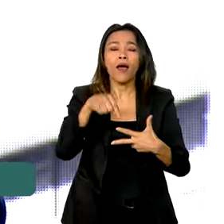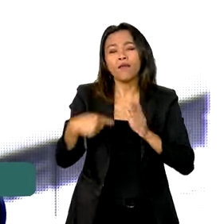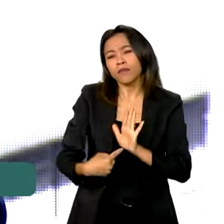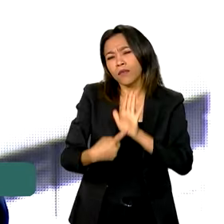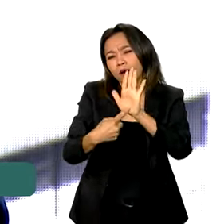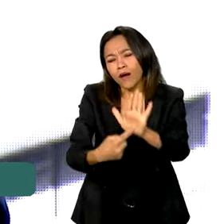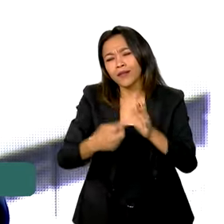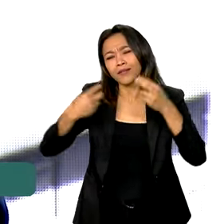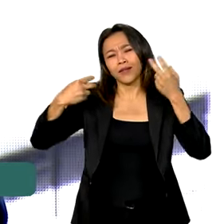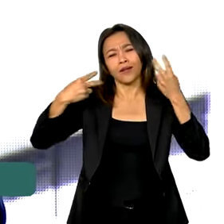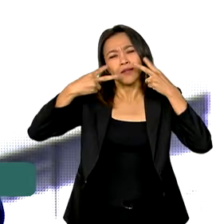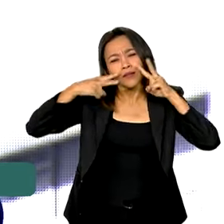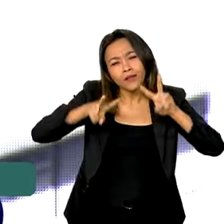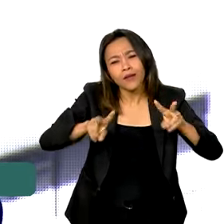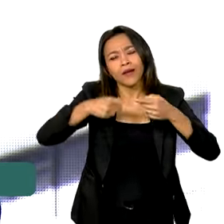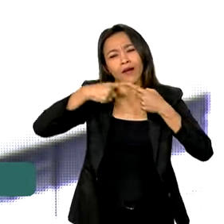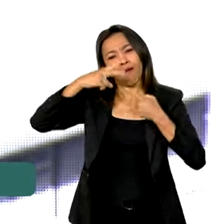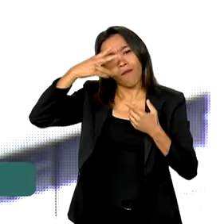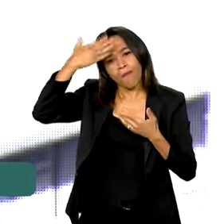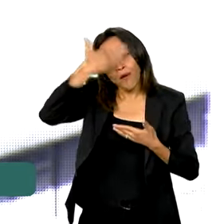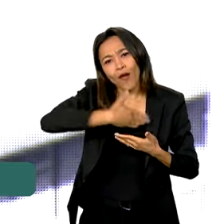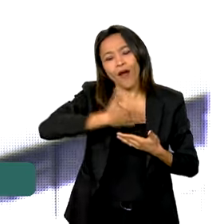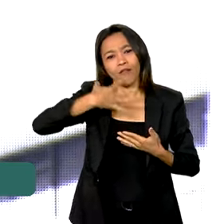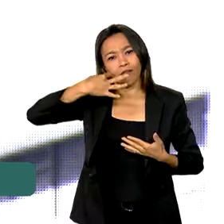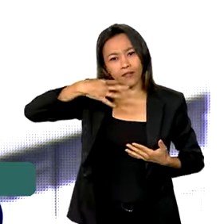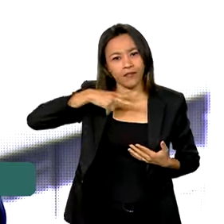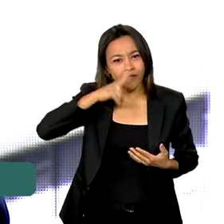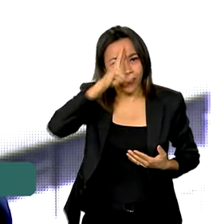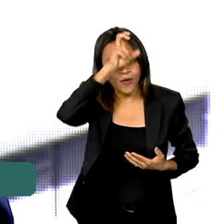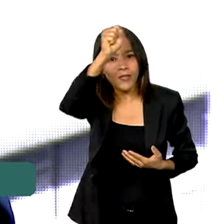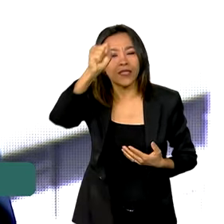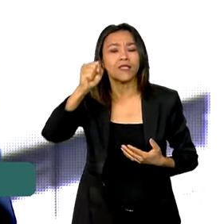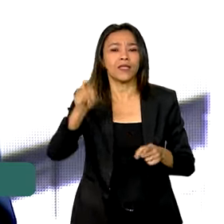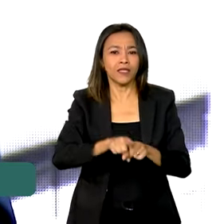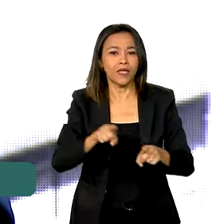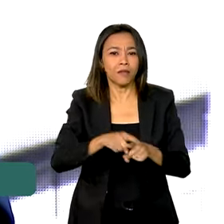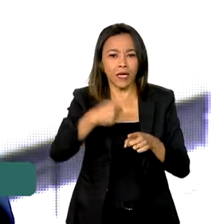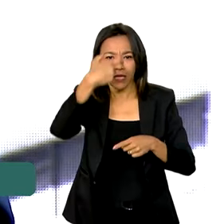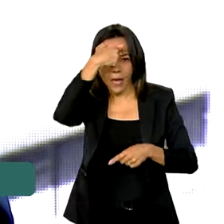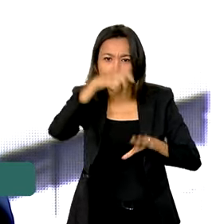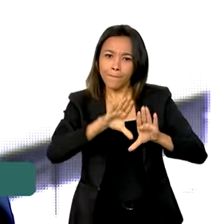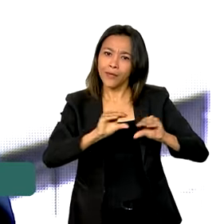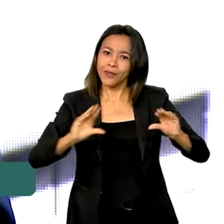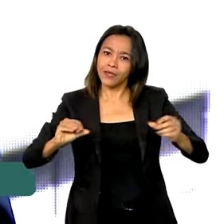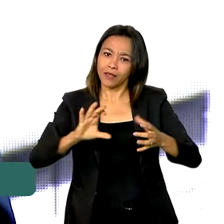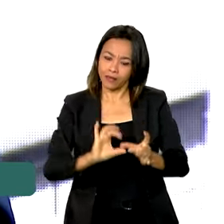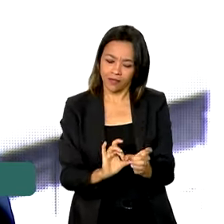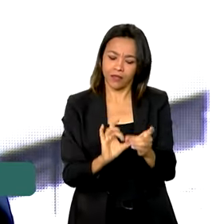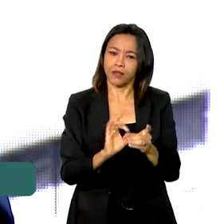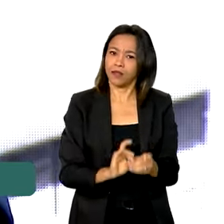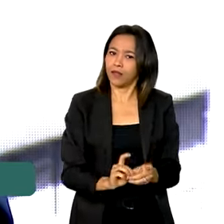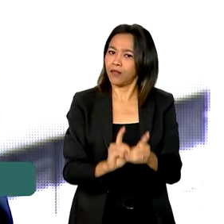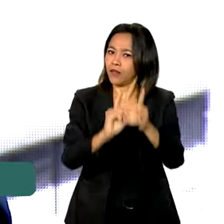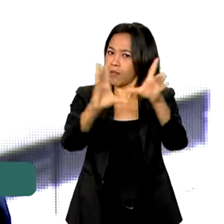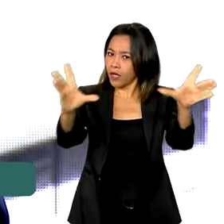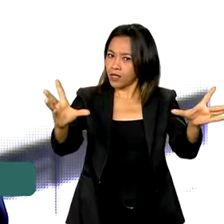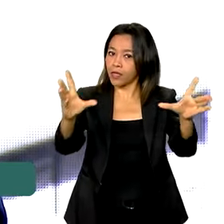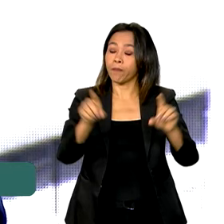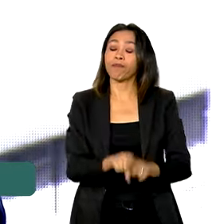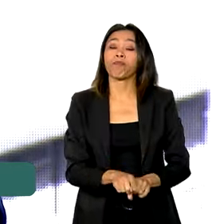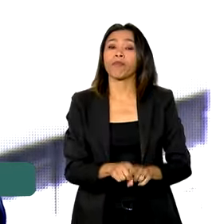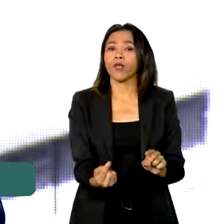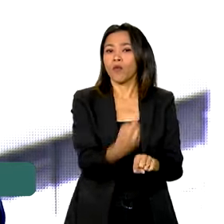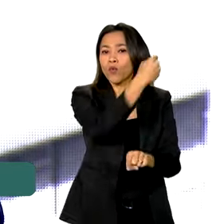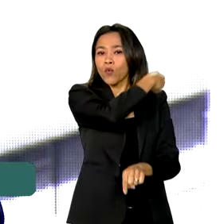força e da maturidade da nossa democracia. A Constituição de